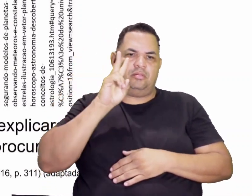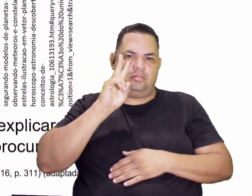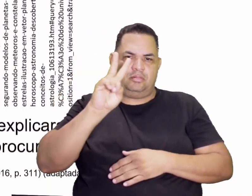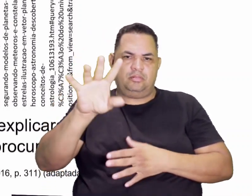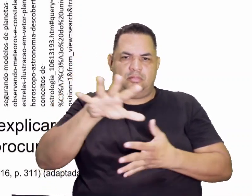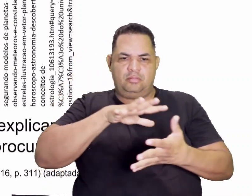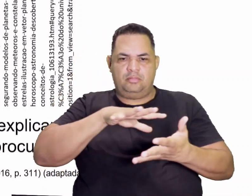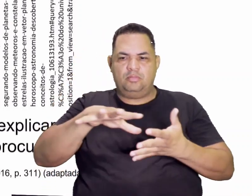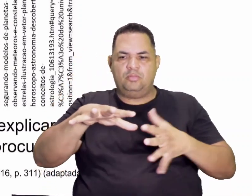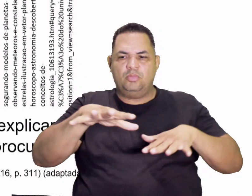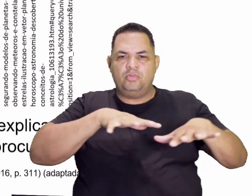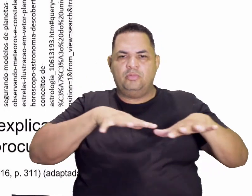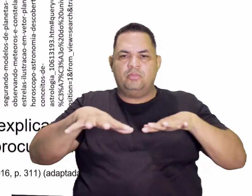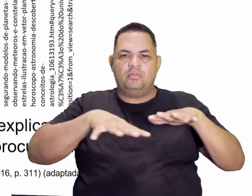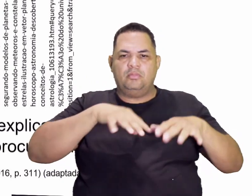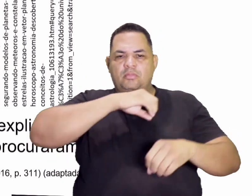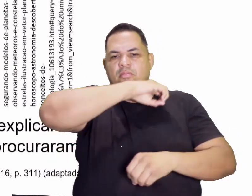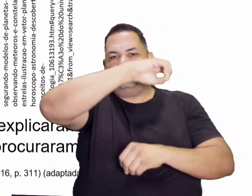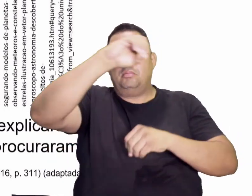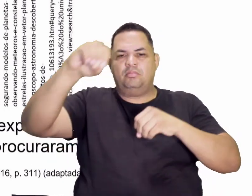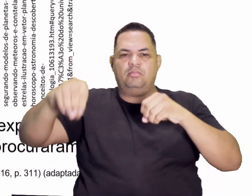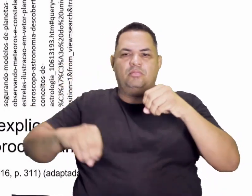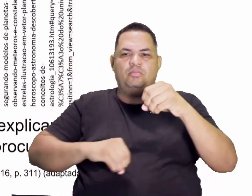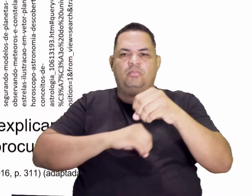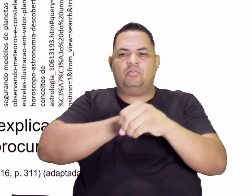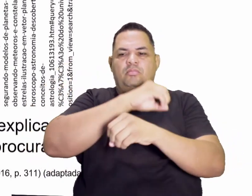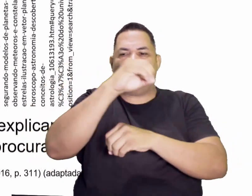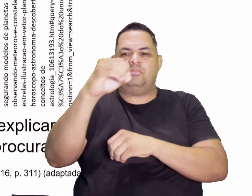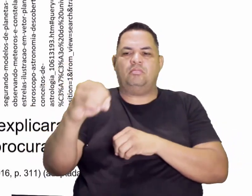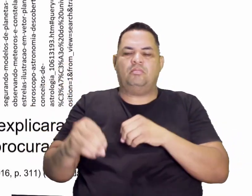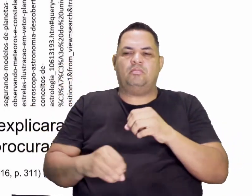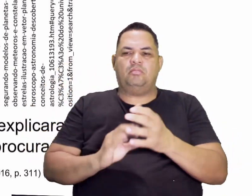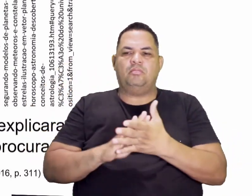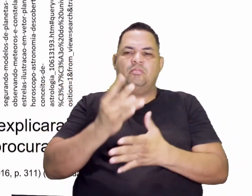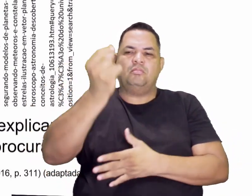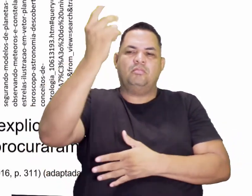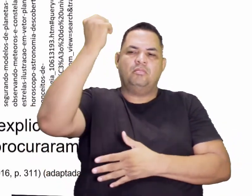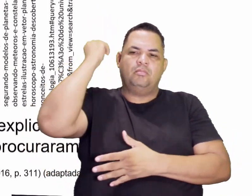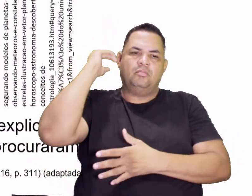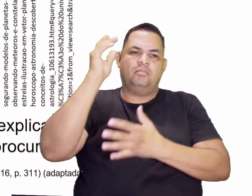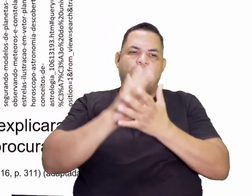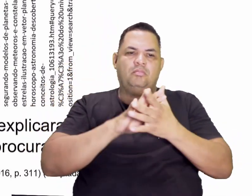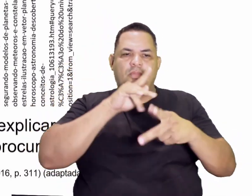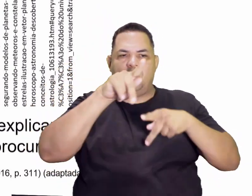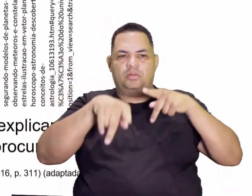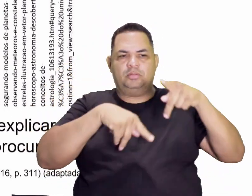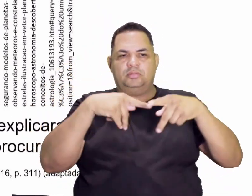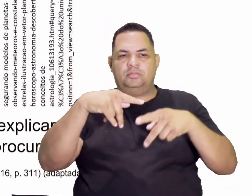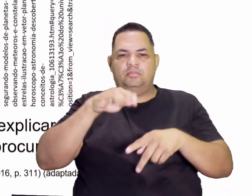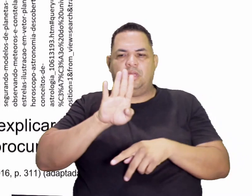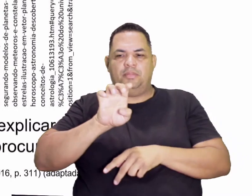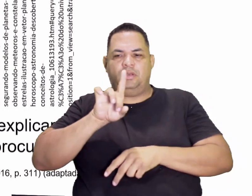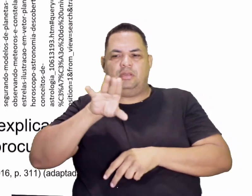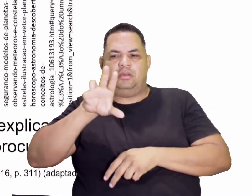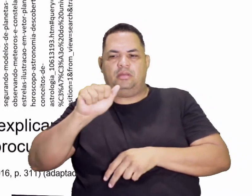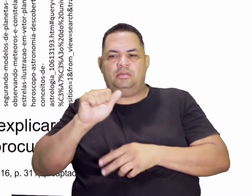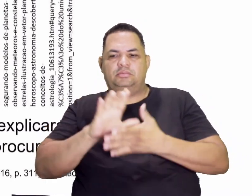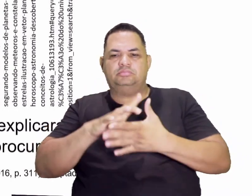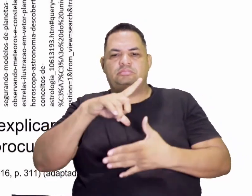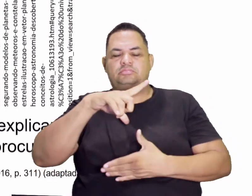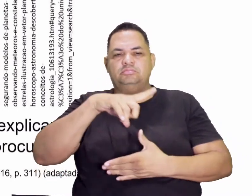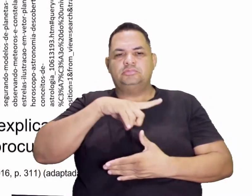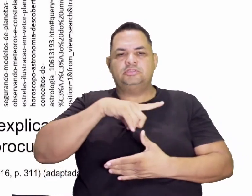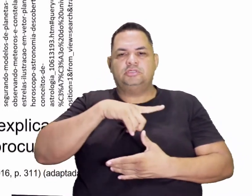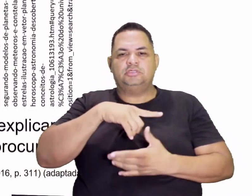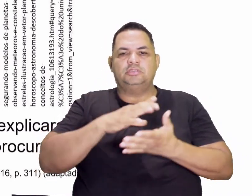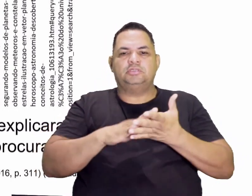observação do movimento dos astros é muito antiga. Povos como babilônios já manifestavam esse